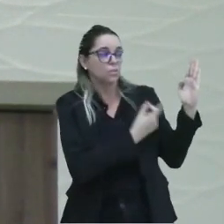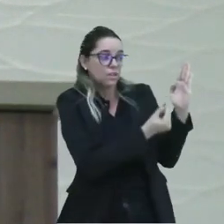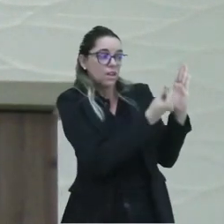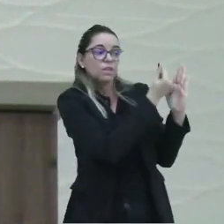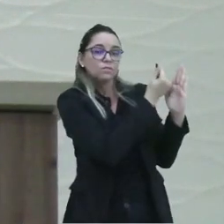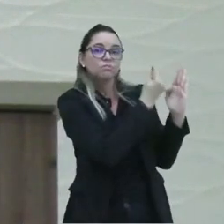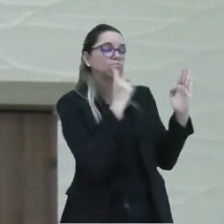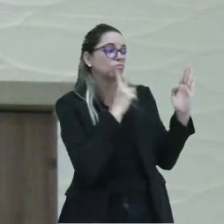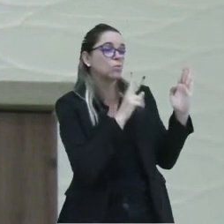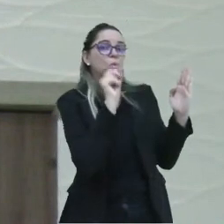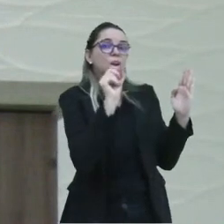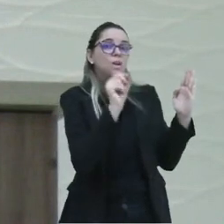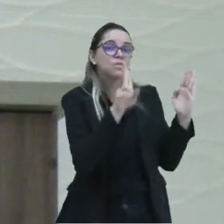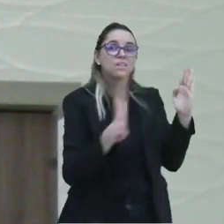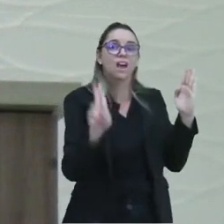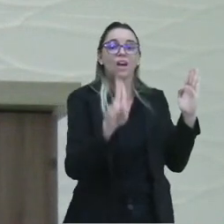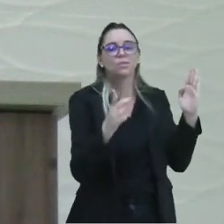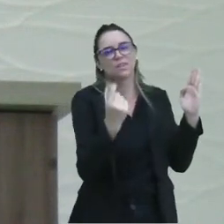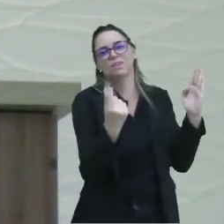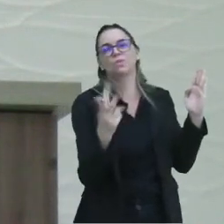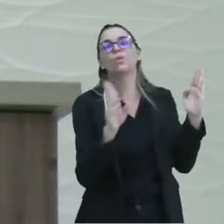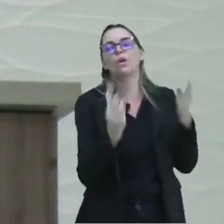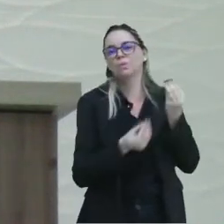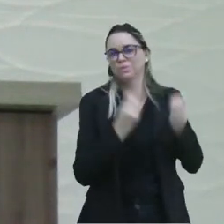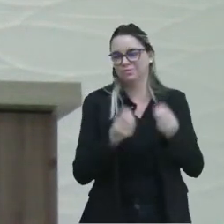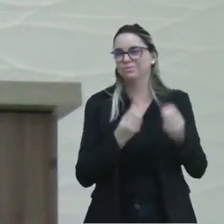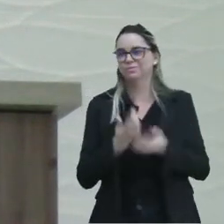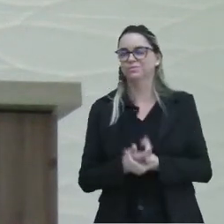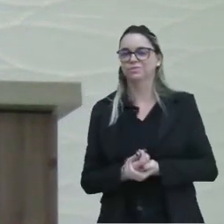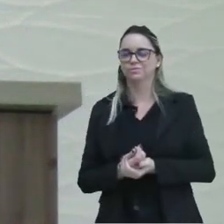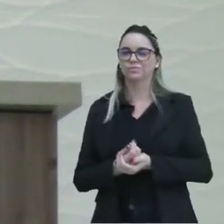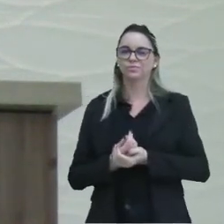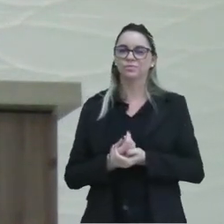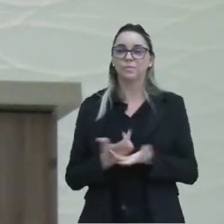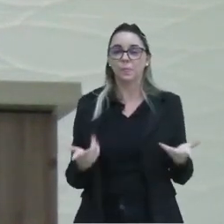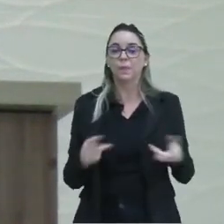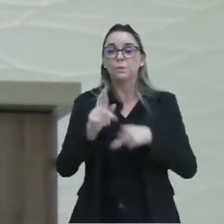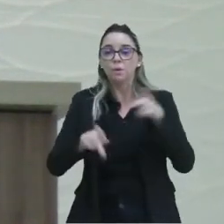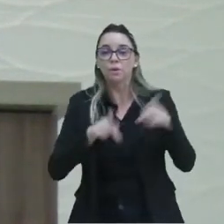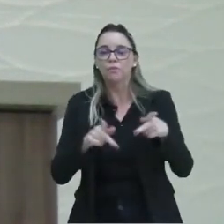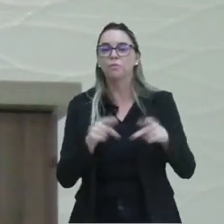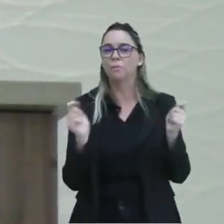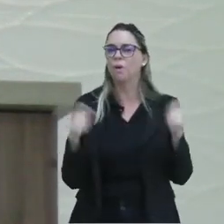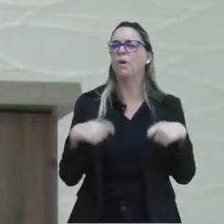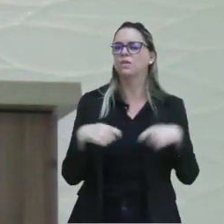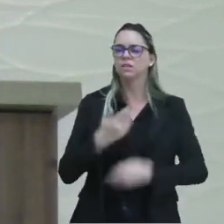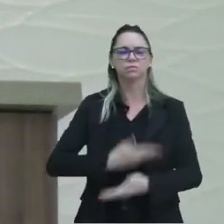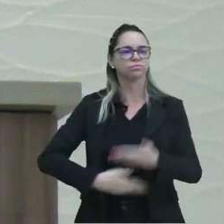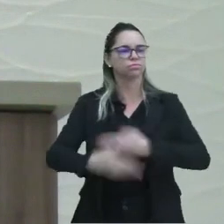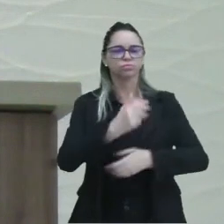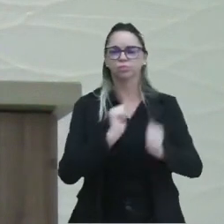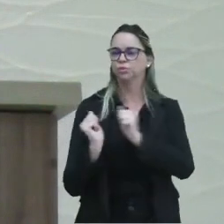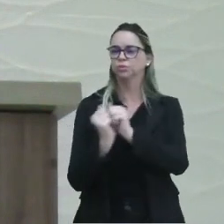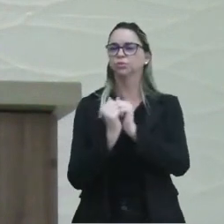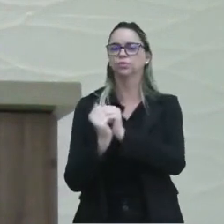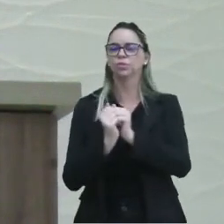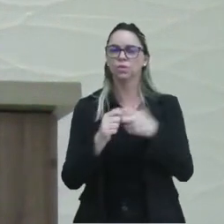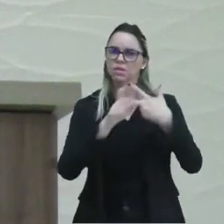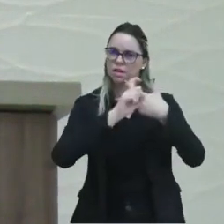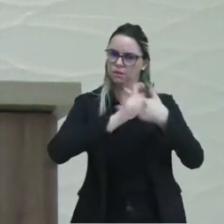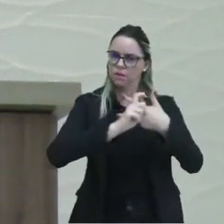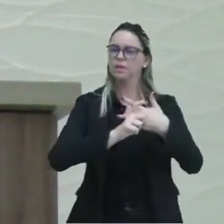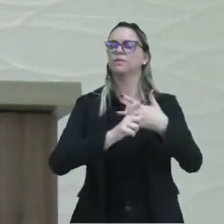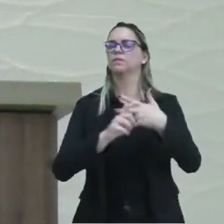investidos. Serve também ainda para que a nossa população possa assim participar junto com o Poder Executivo